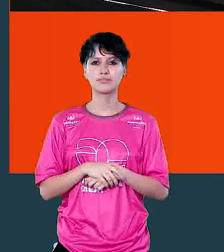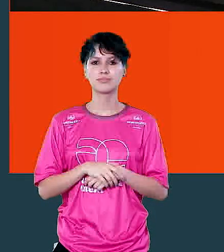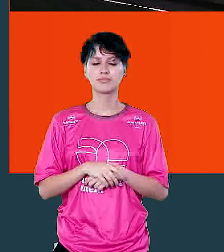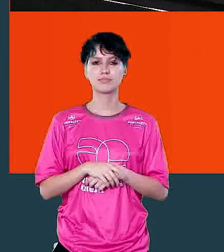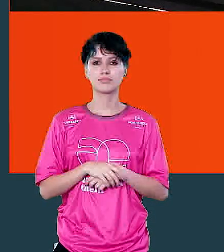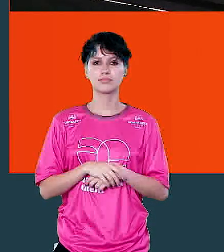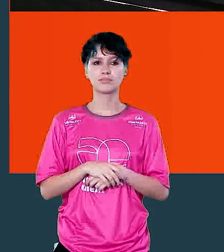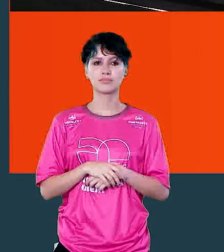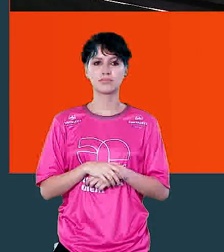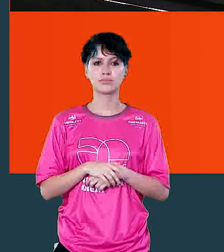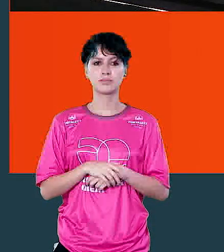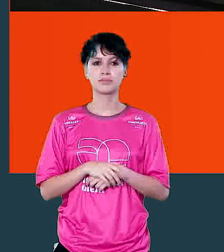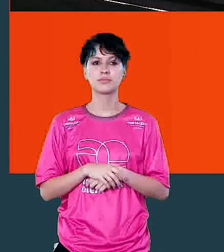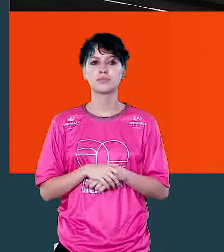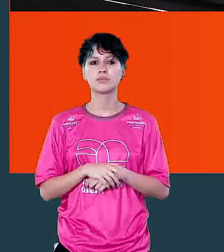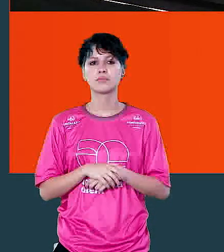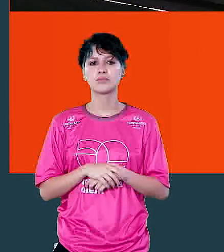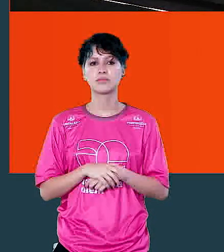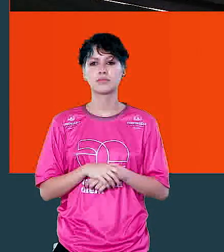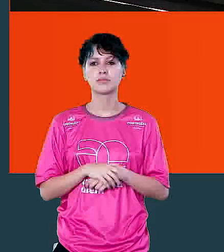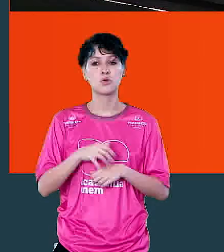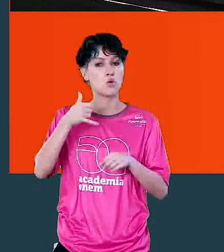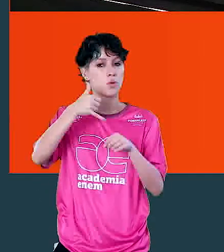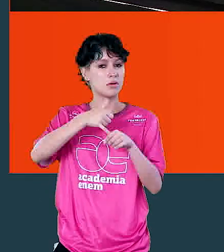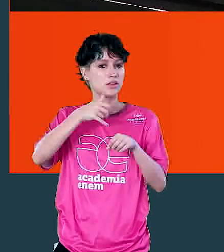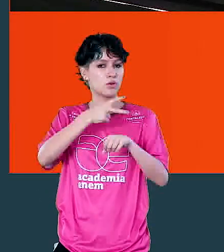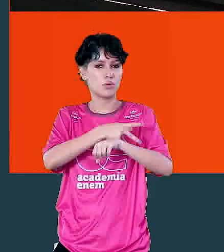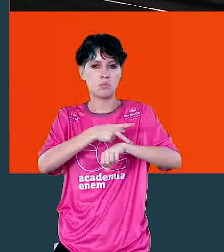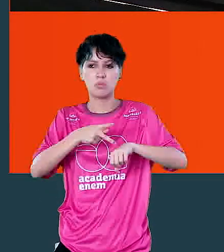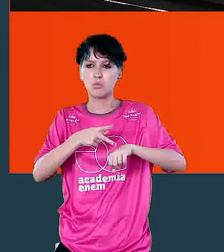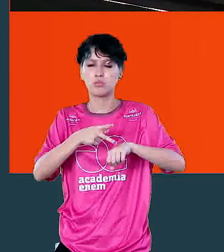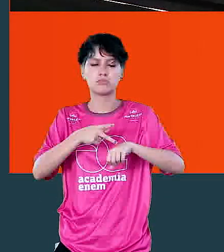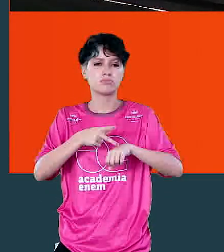de obtenção. O petróleo puro não, tá?